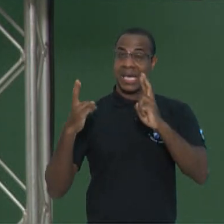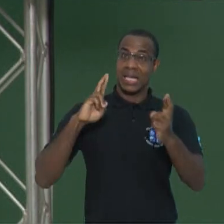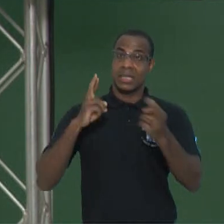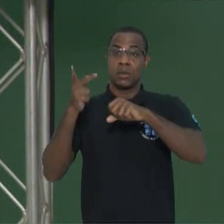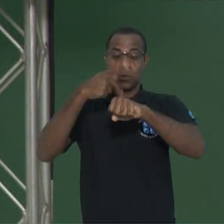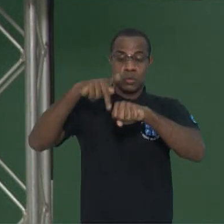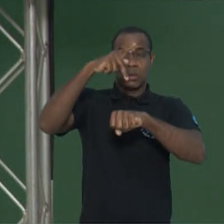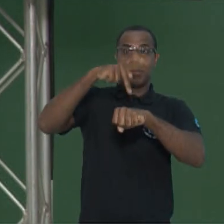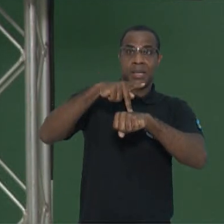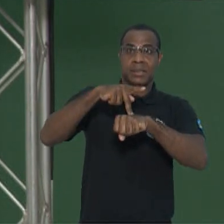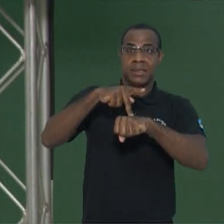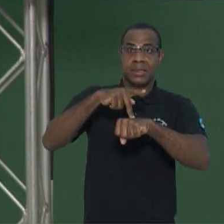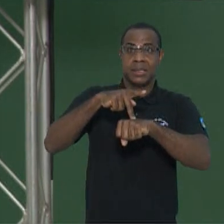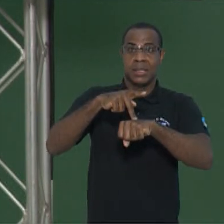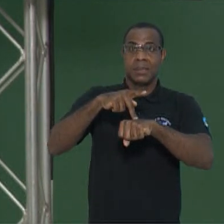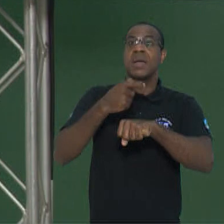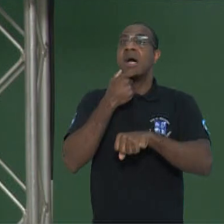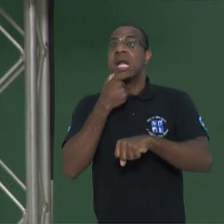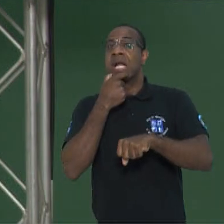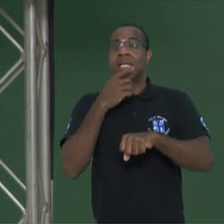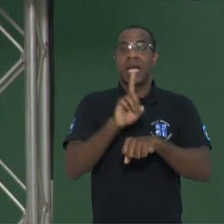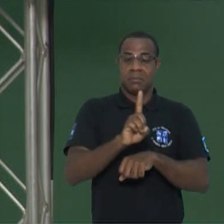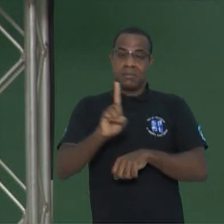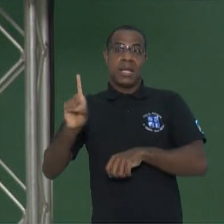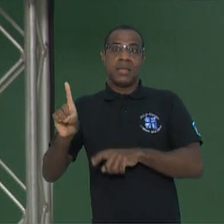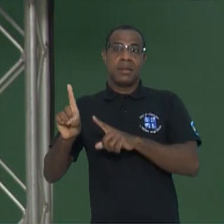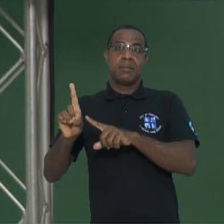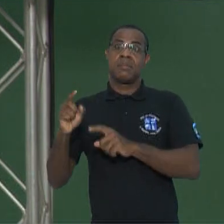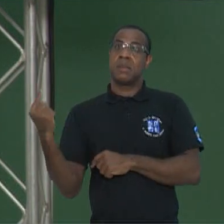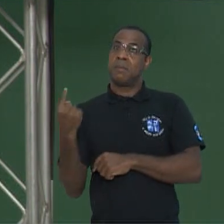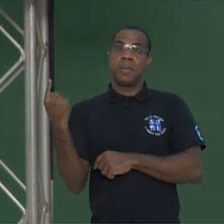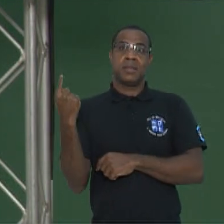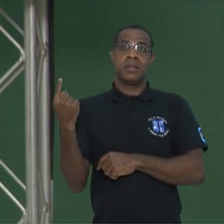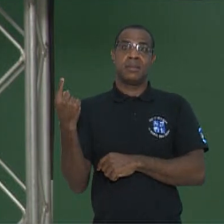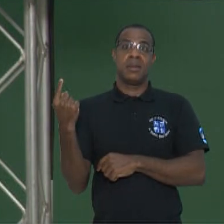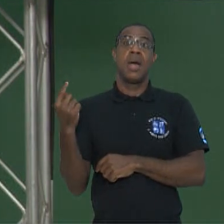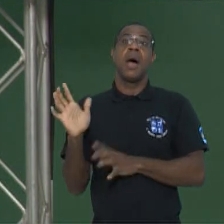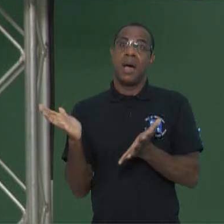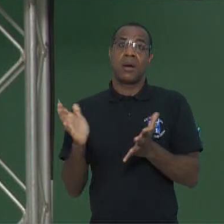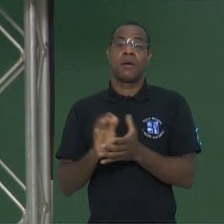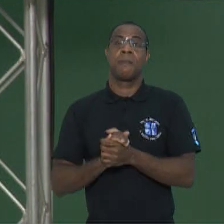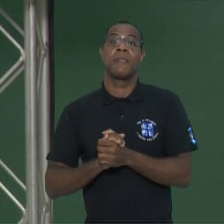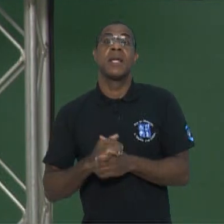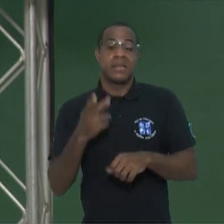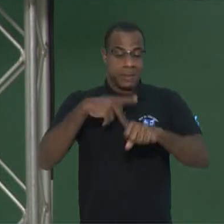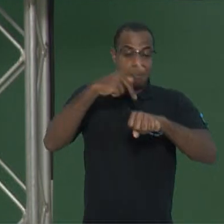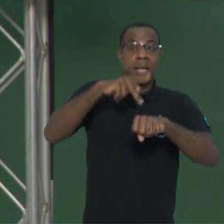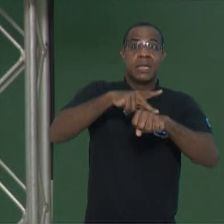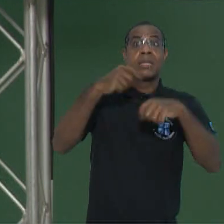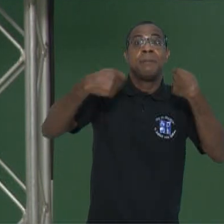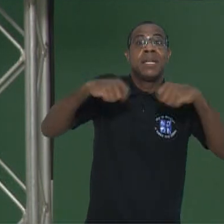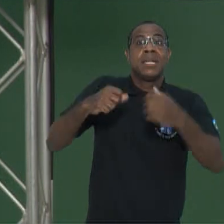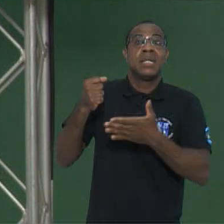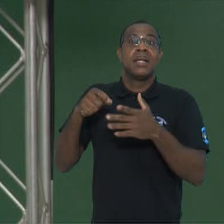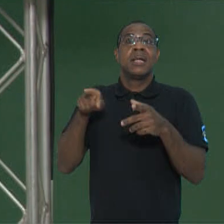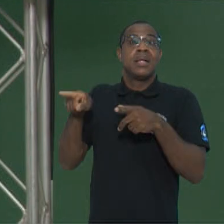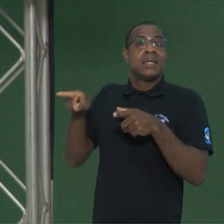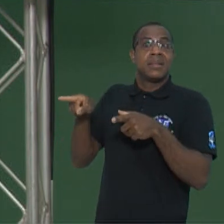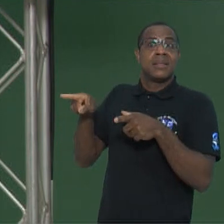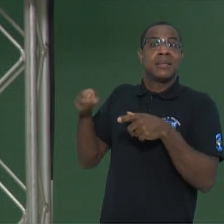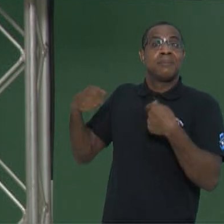independentes, mas que economicamente dependem da Inglaterra. Então, vejam o papel dessa ideia de